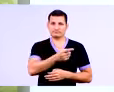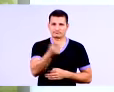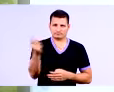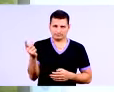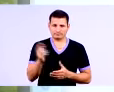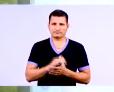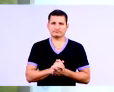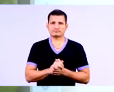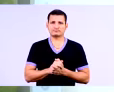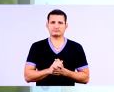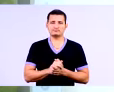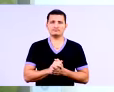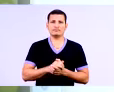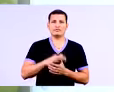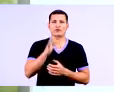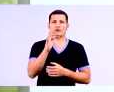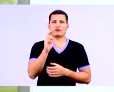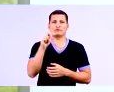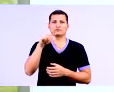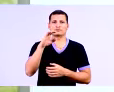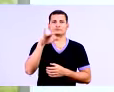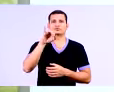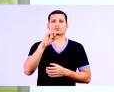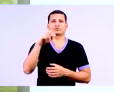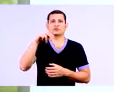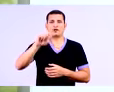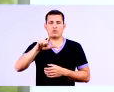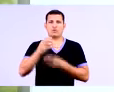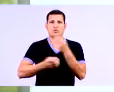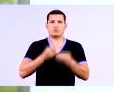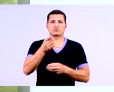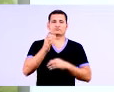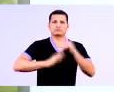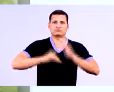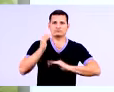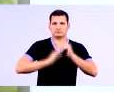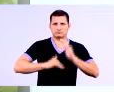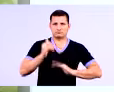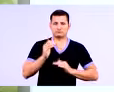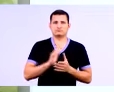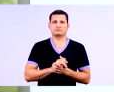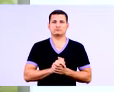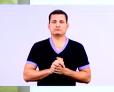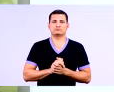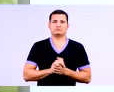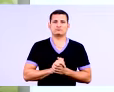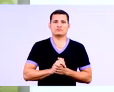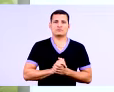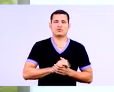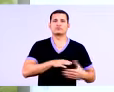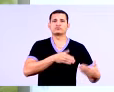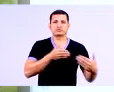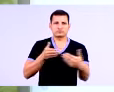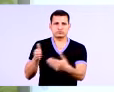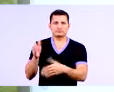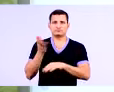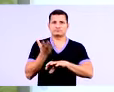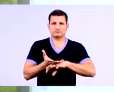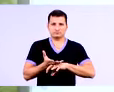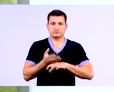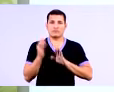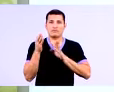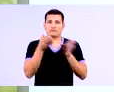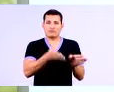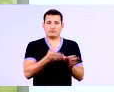a composição funcional do trabalho que vocês irão executar durante a nossa disciplina. Os focos